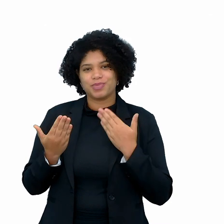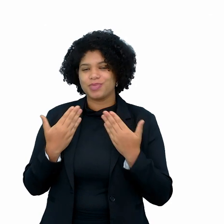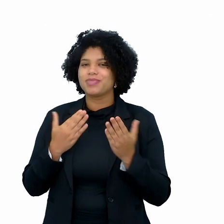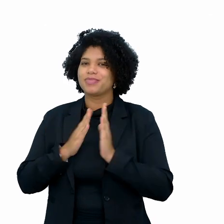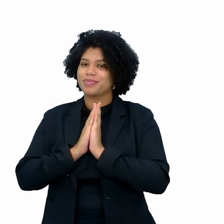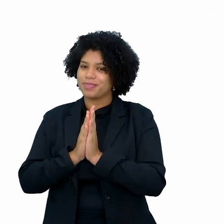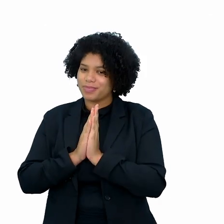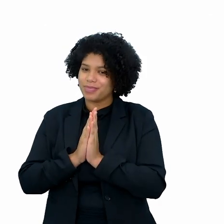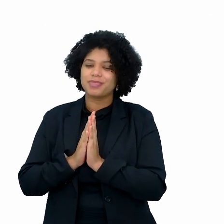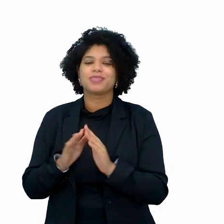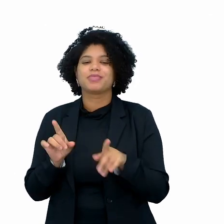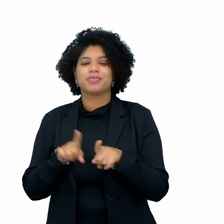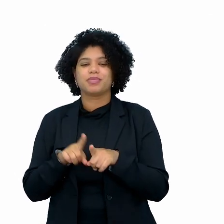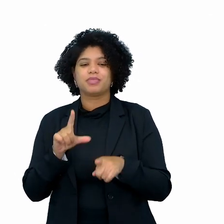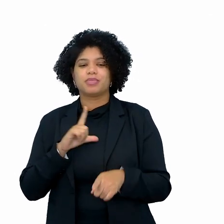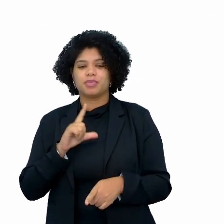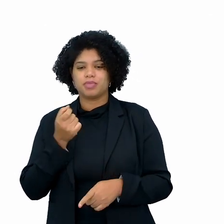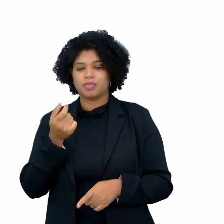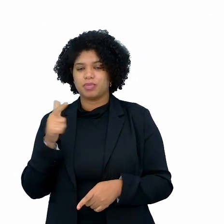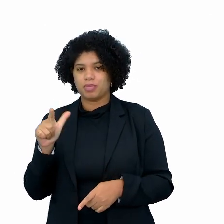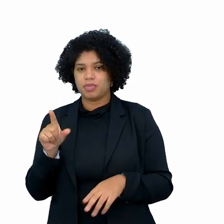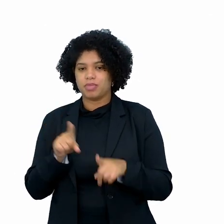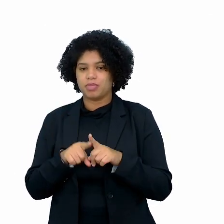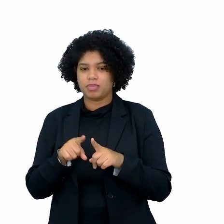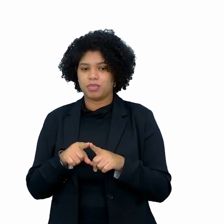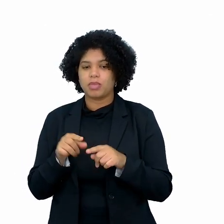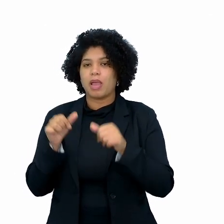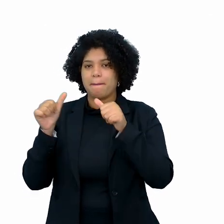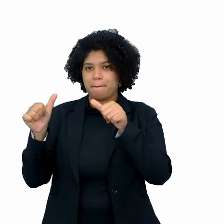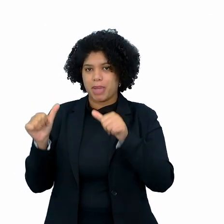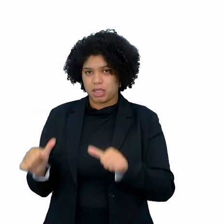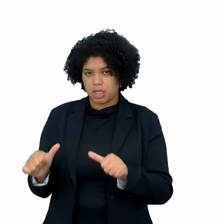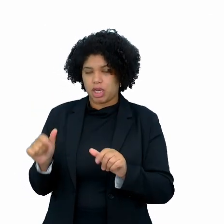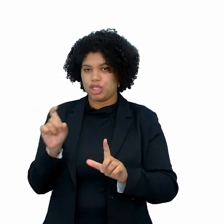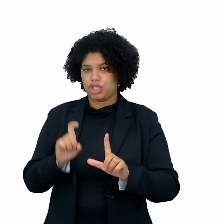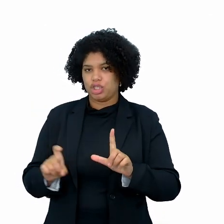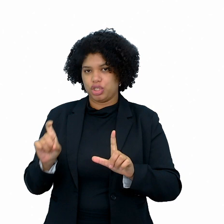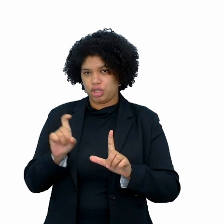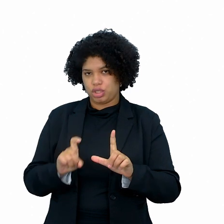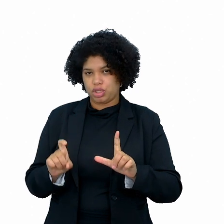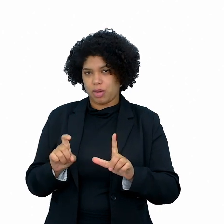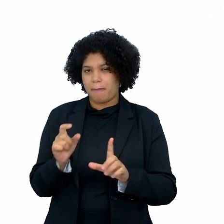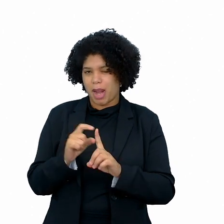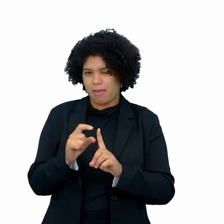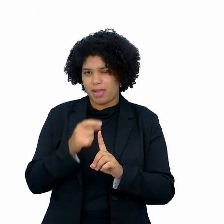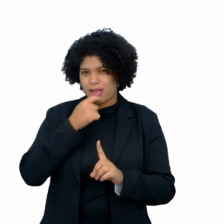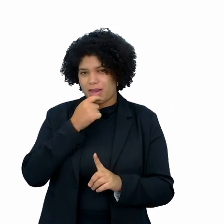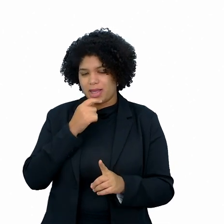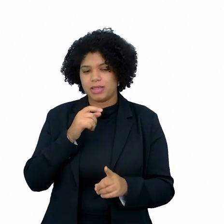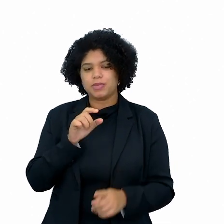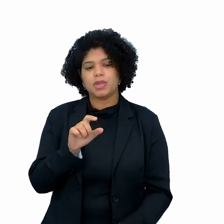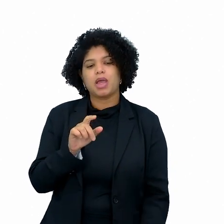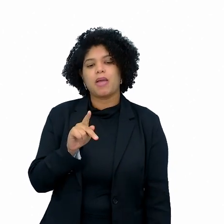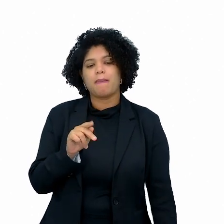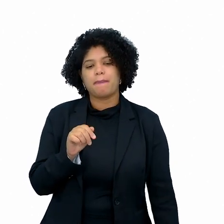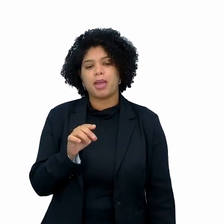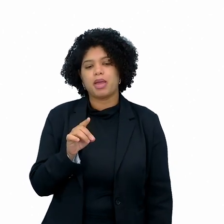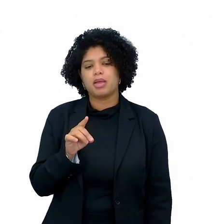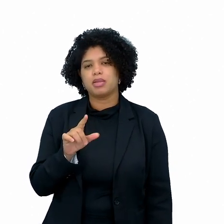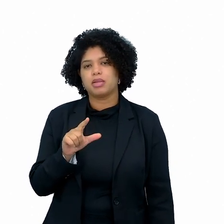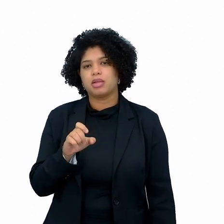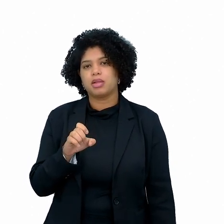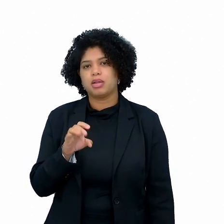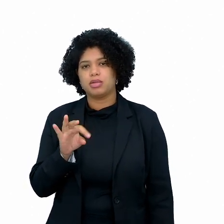favor. E também os nossos Padlets, né, que está ali diferenciado, né, por física,